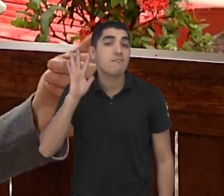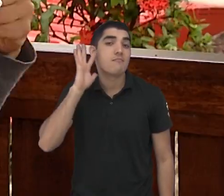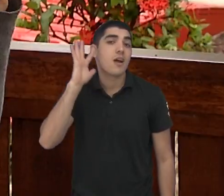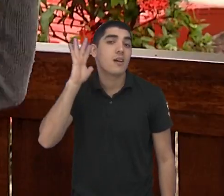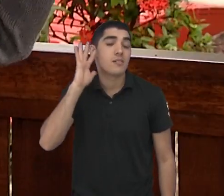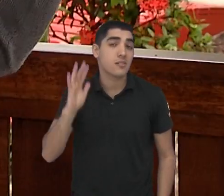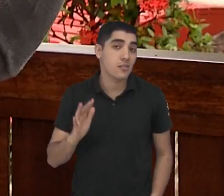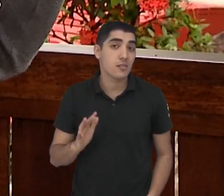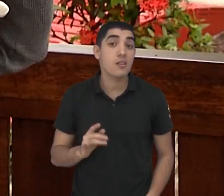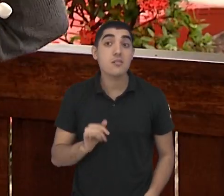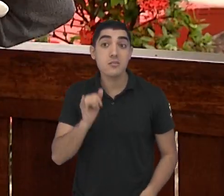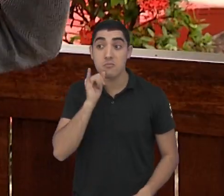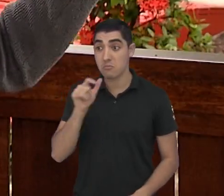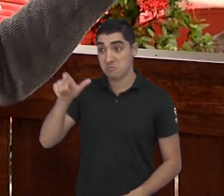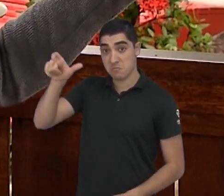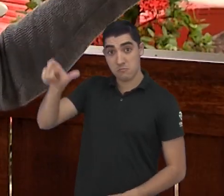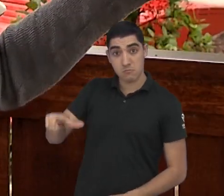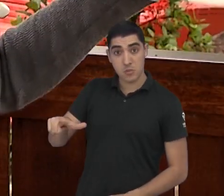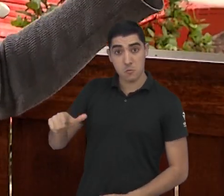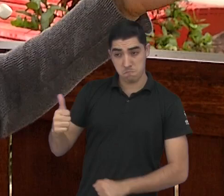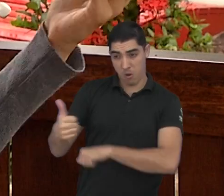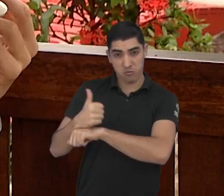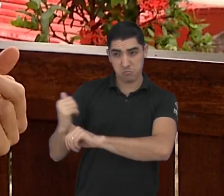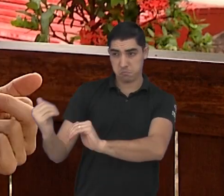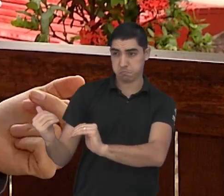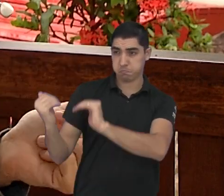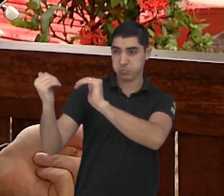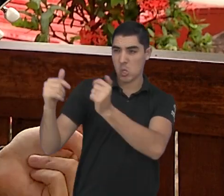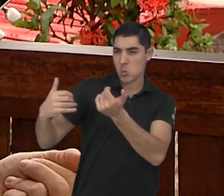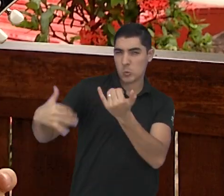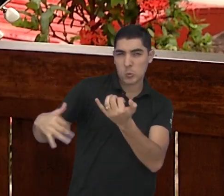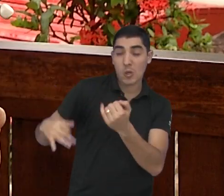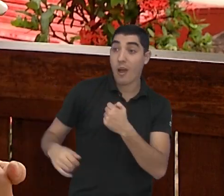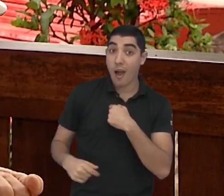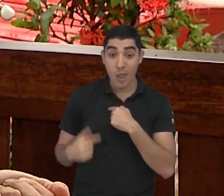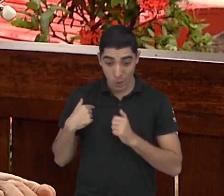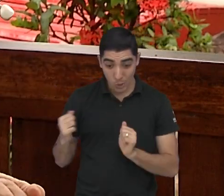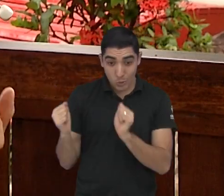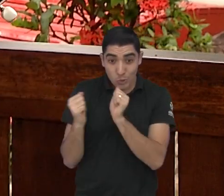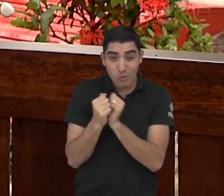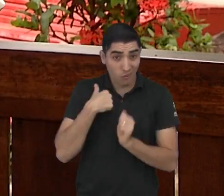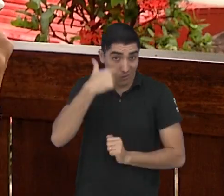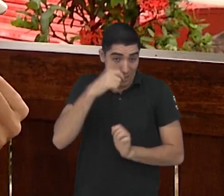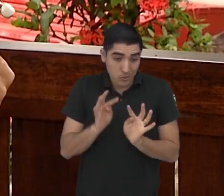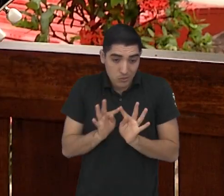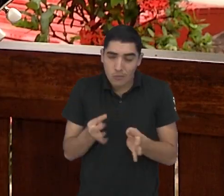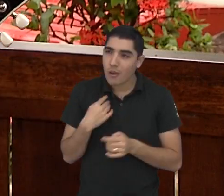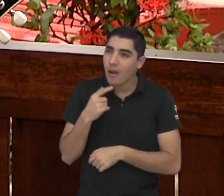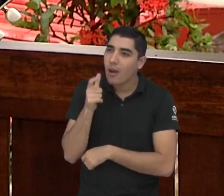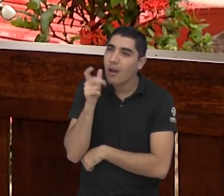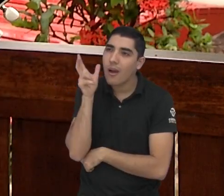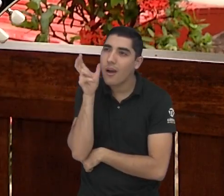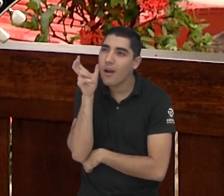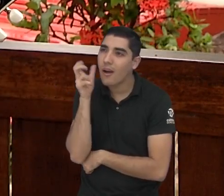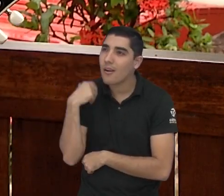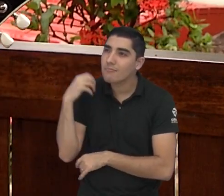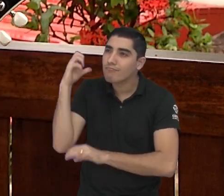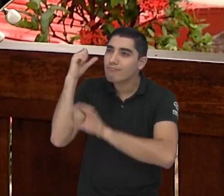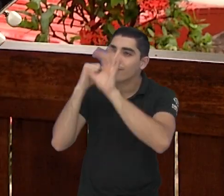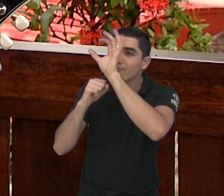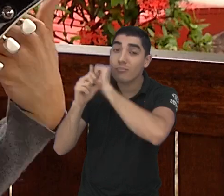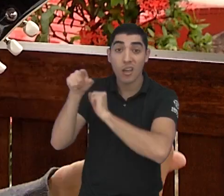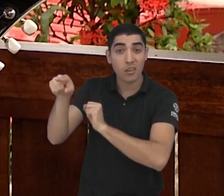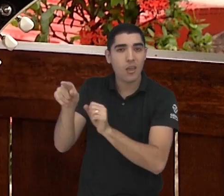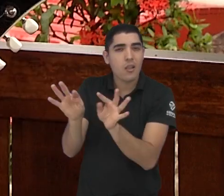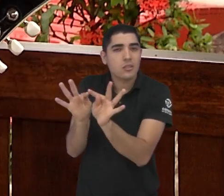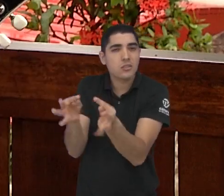Imagina você ter um grande mestre do choro tocando e você tá ali do lado podendo aprender humildemente, mas você vai escutando e eles